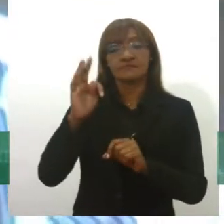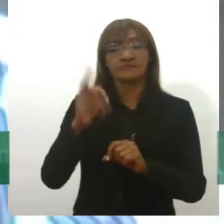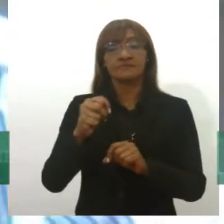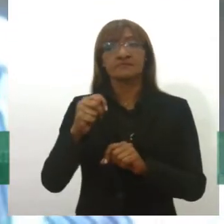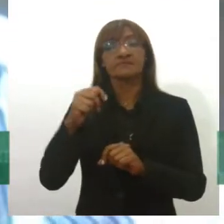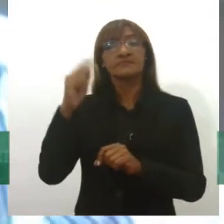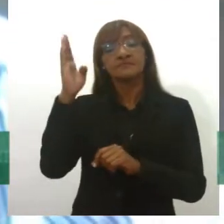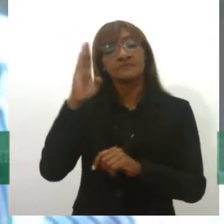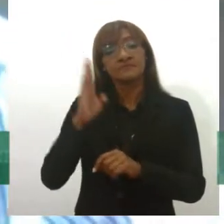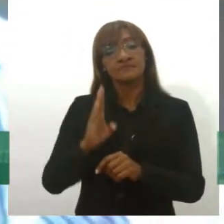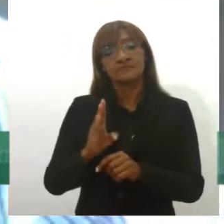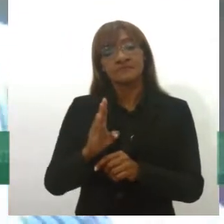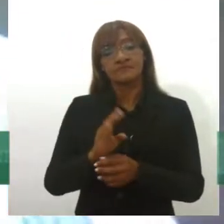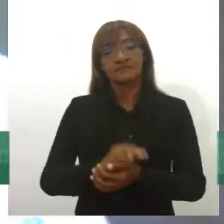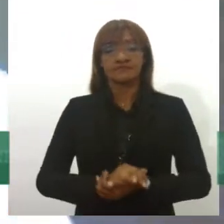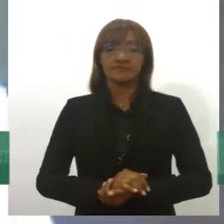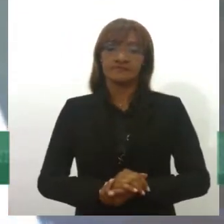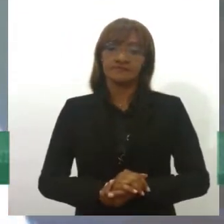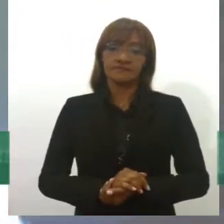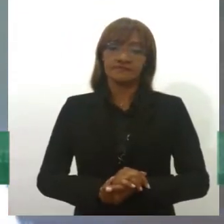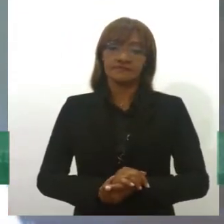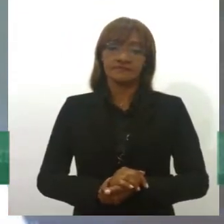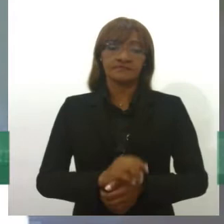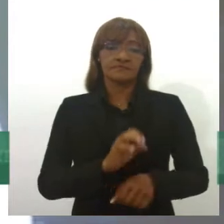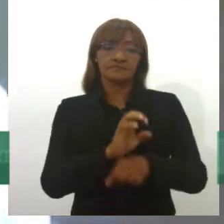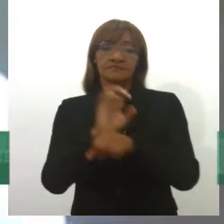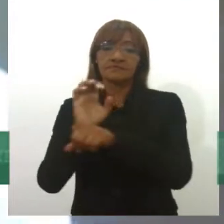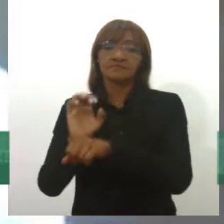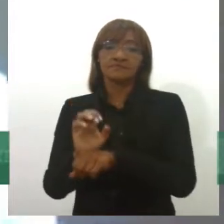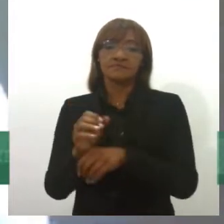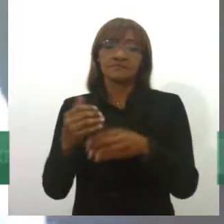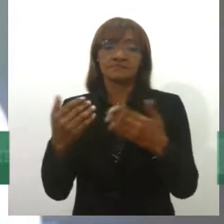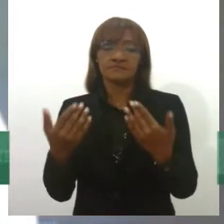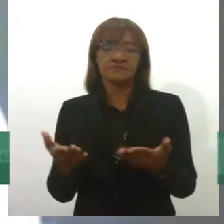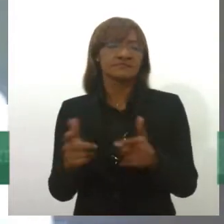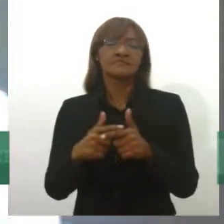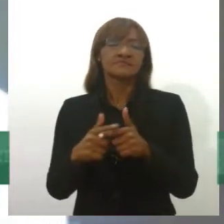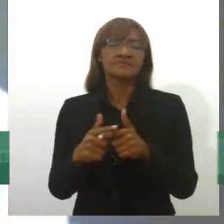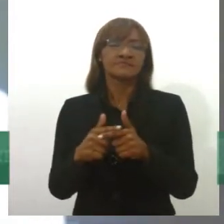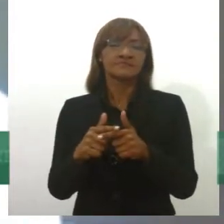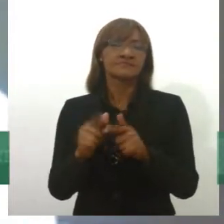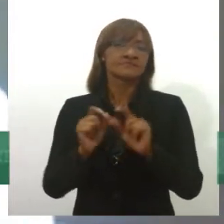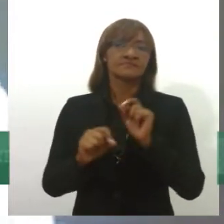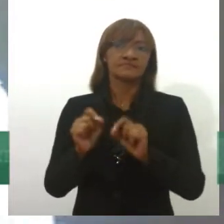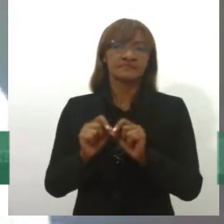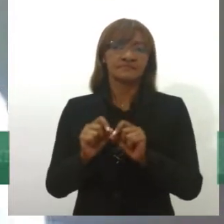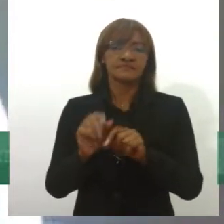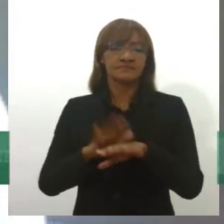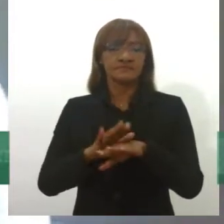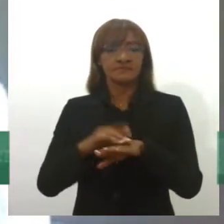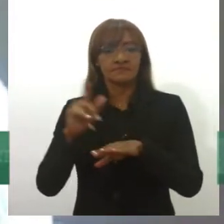nacional. Entre todos os estados, uma única alíquota. Qual o problema disso? Você está partindo